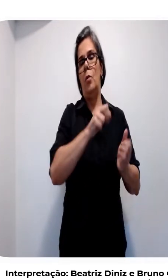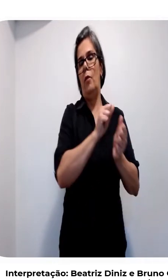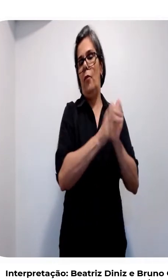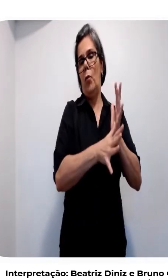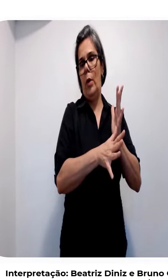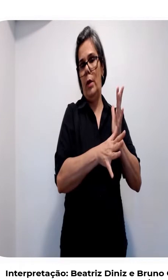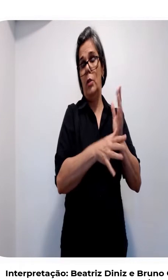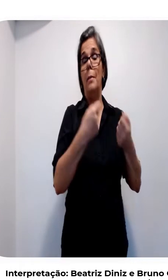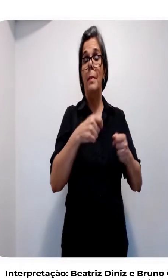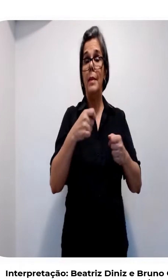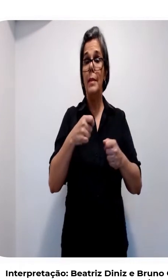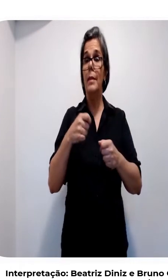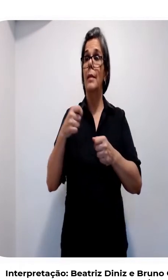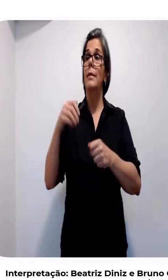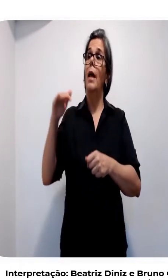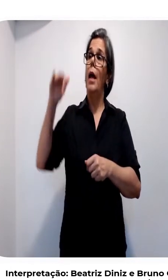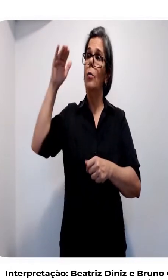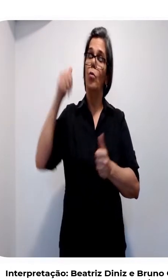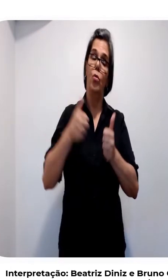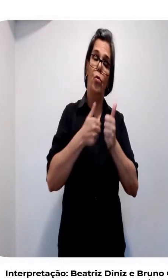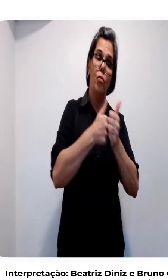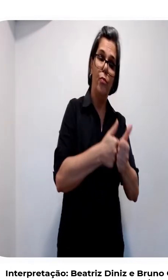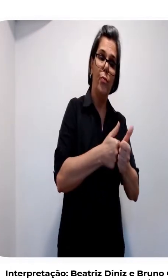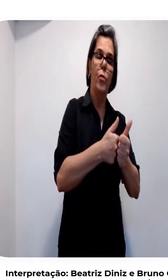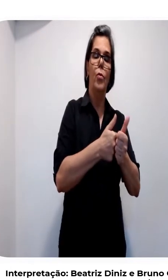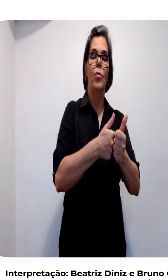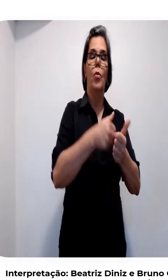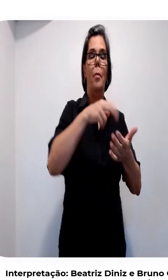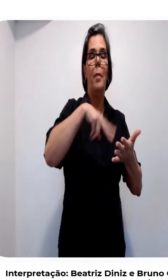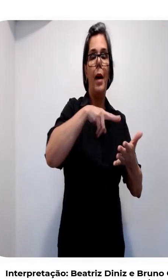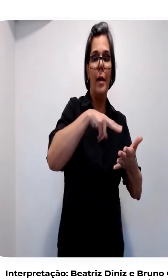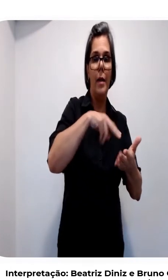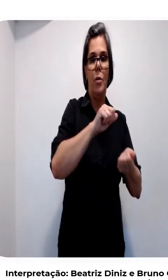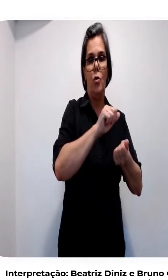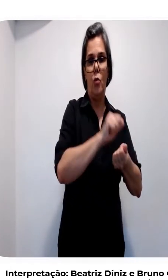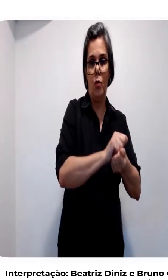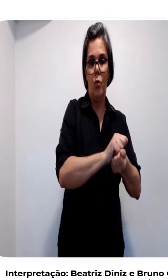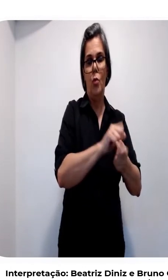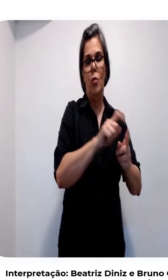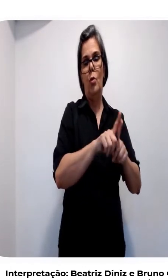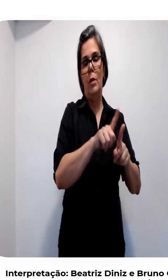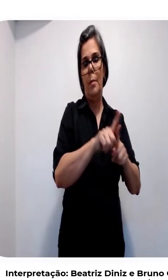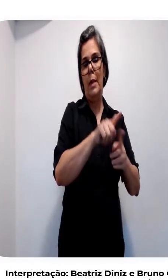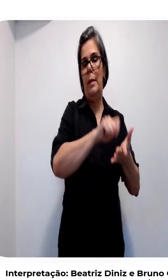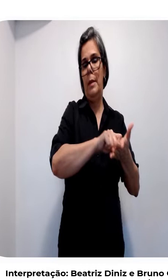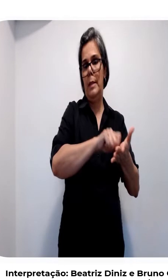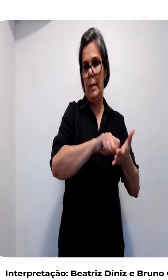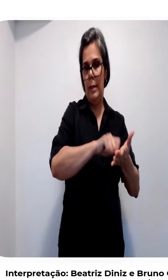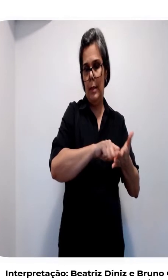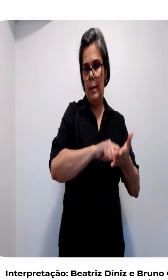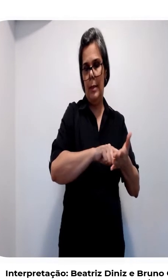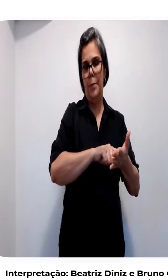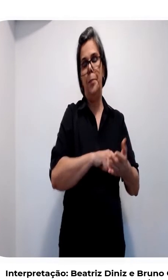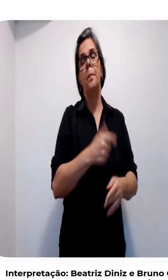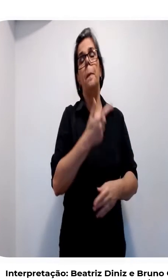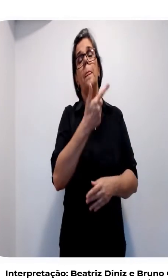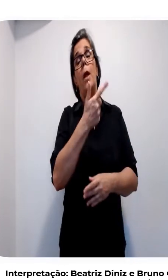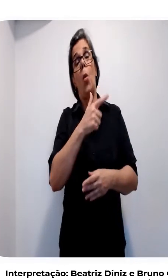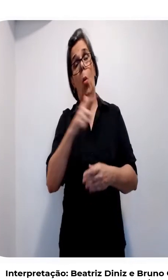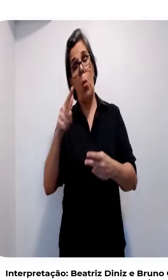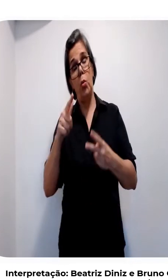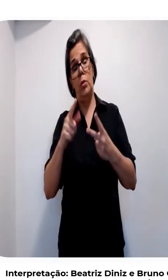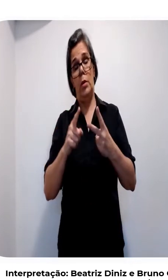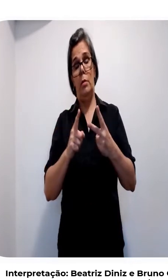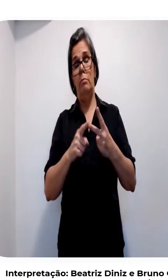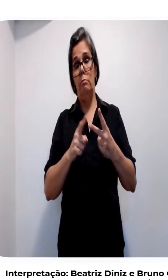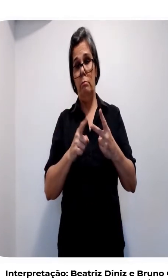o texto, para auxiliar nessa interpretação e nessa produção. E outras atividades que as crianças conseguem fazer de forma mais